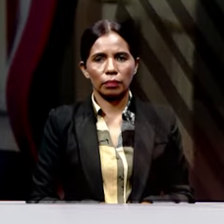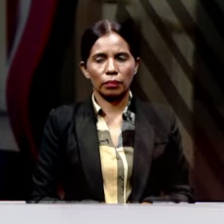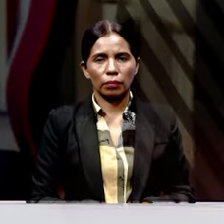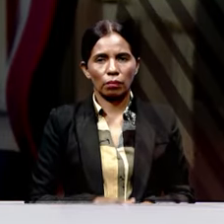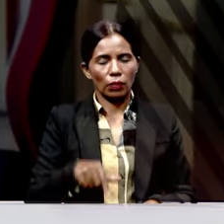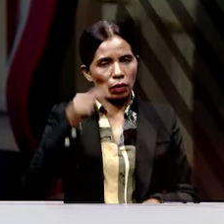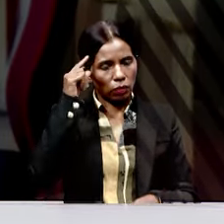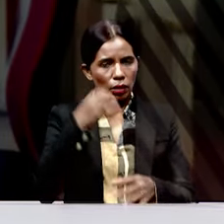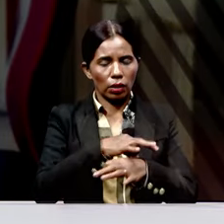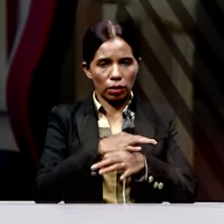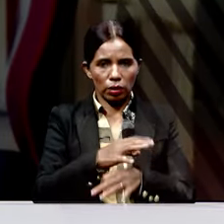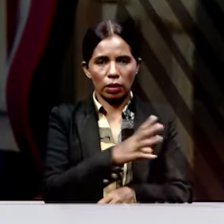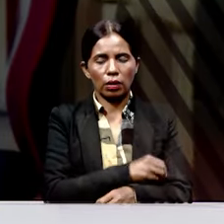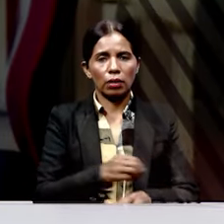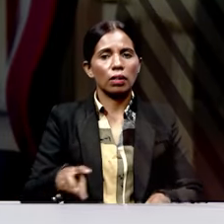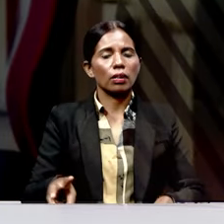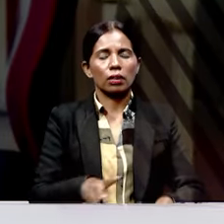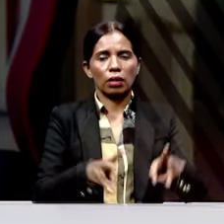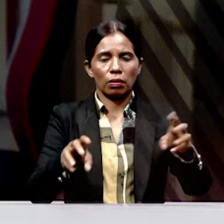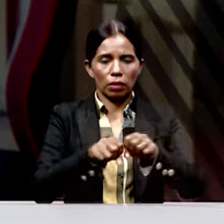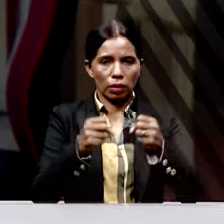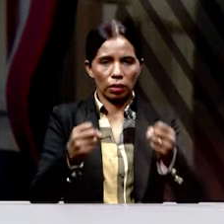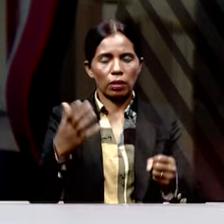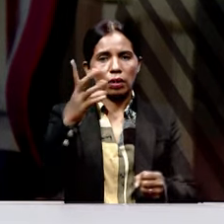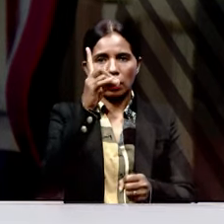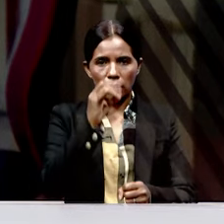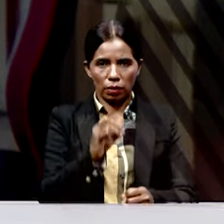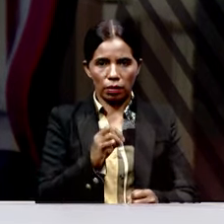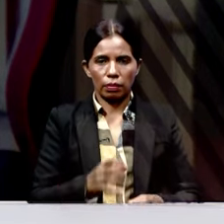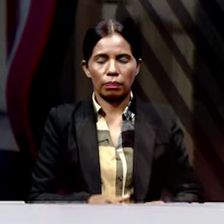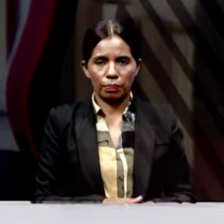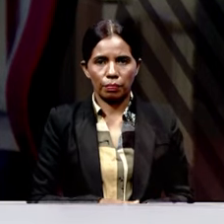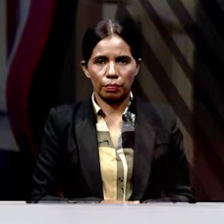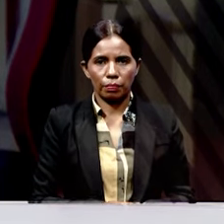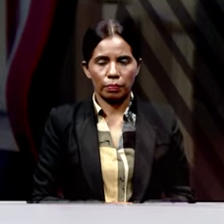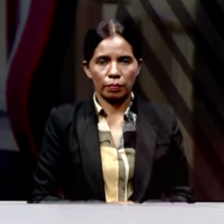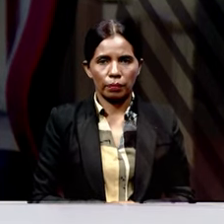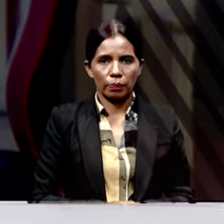Governo se radia a estrada na B condição A e a capital dele.